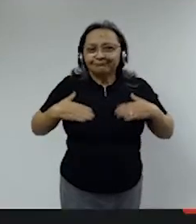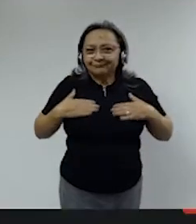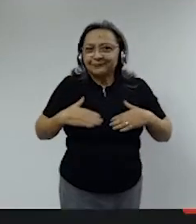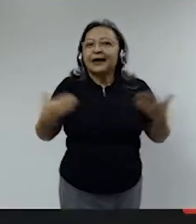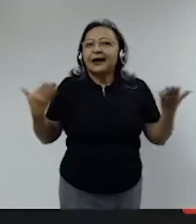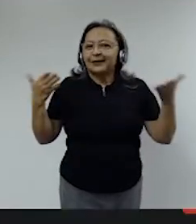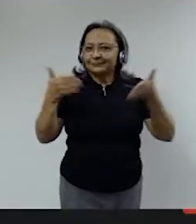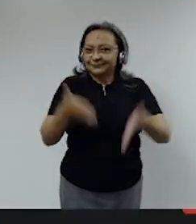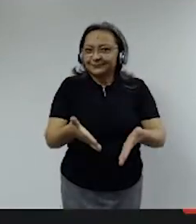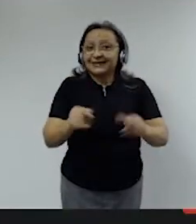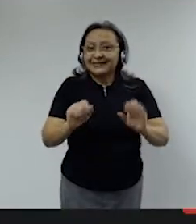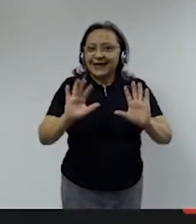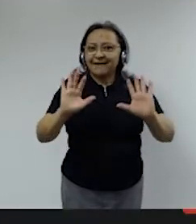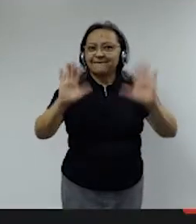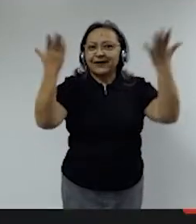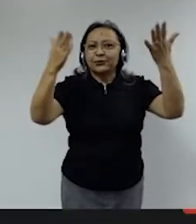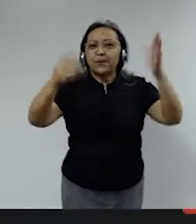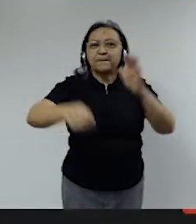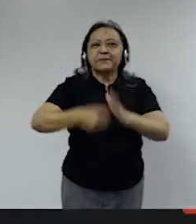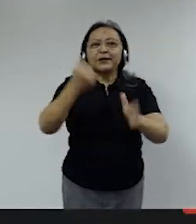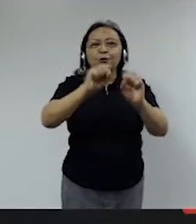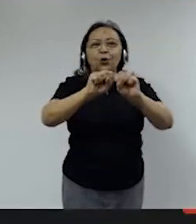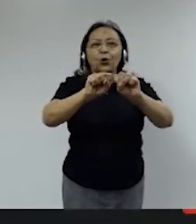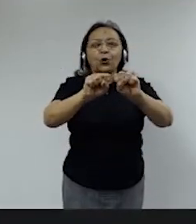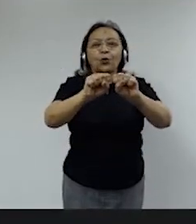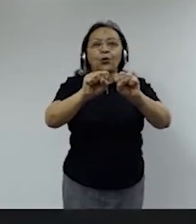participar desse evento com